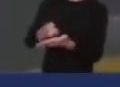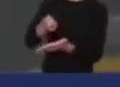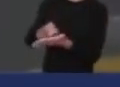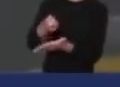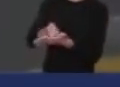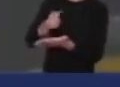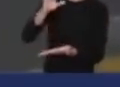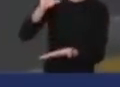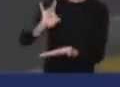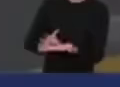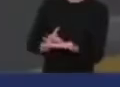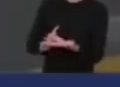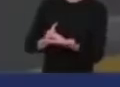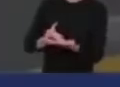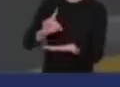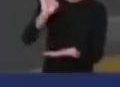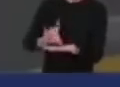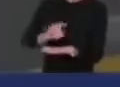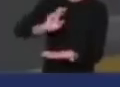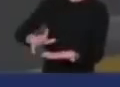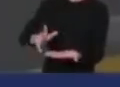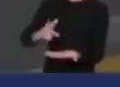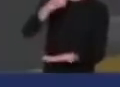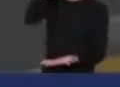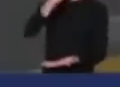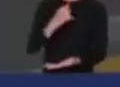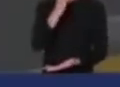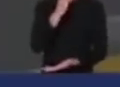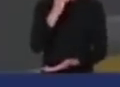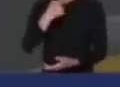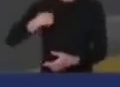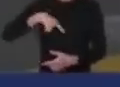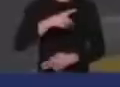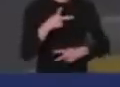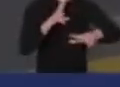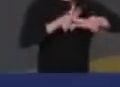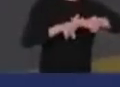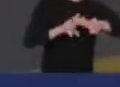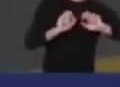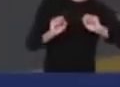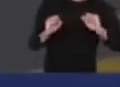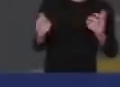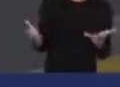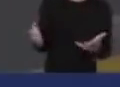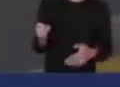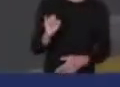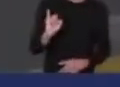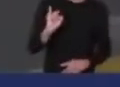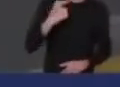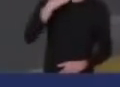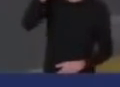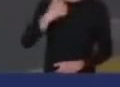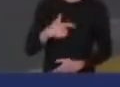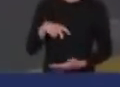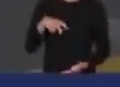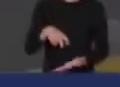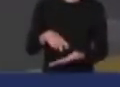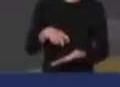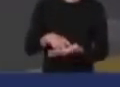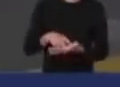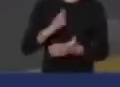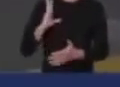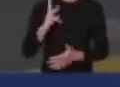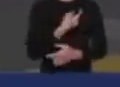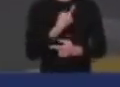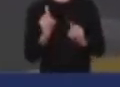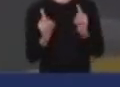aqui. Tem muitos ouvintes escrevendo aqui no YouTube, e ouvintes que a maioria deles não concordam com as opiniões aqui, né? Por exemplo,